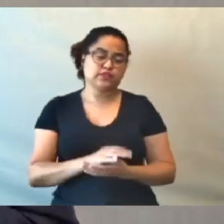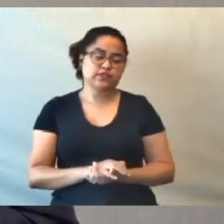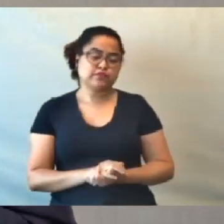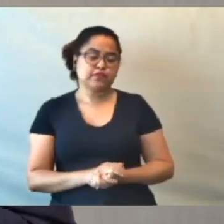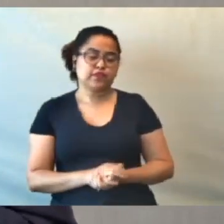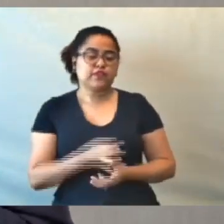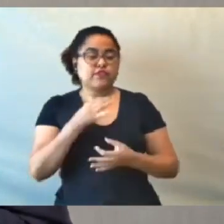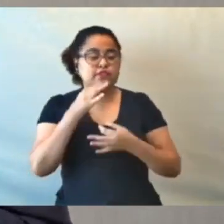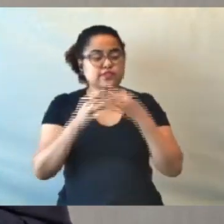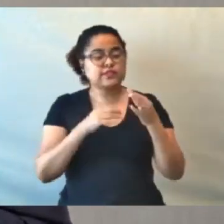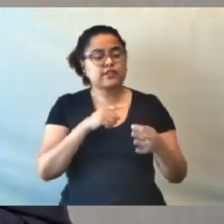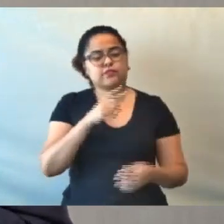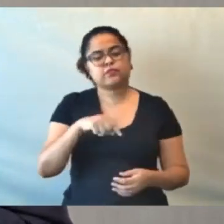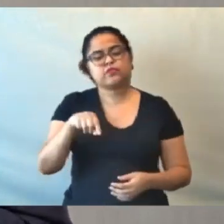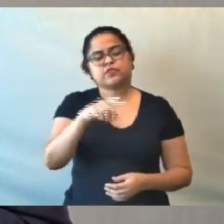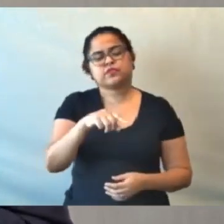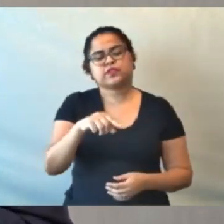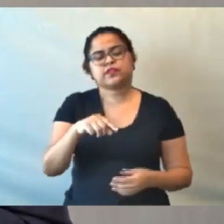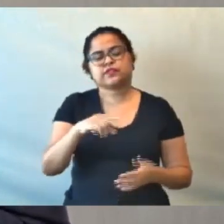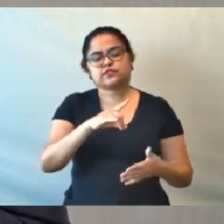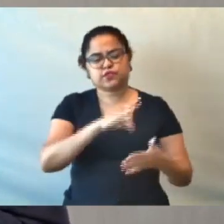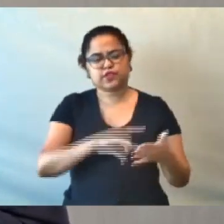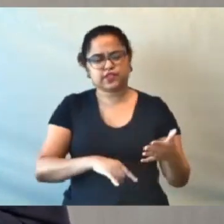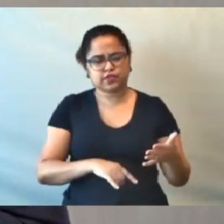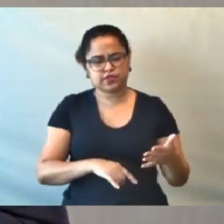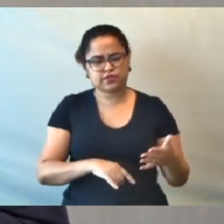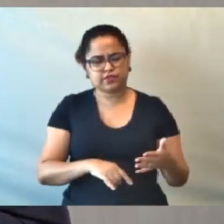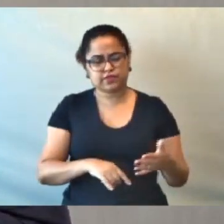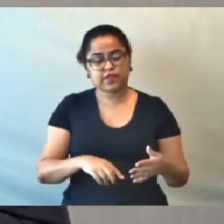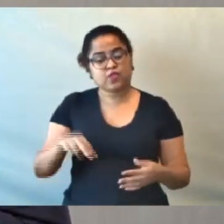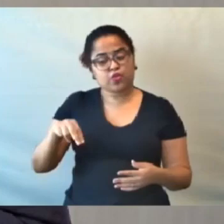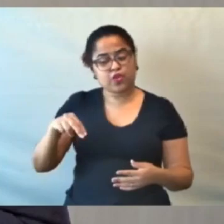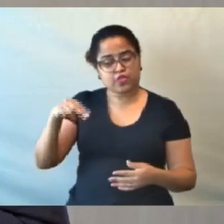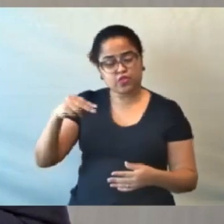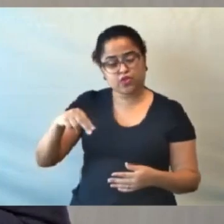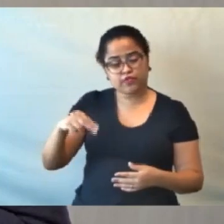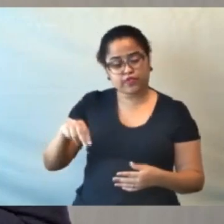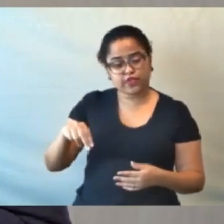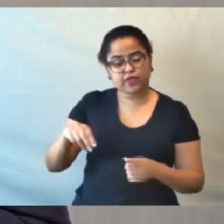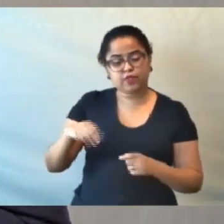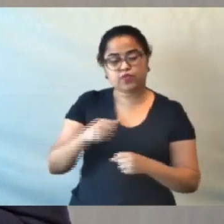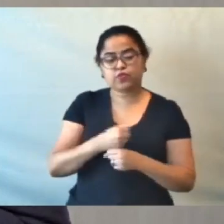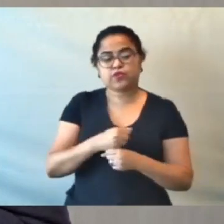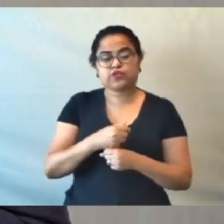Isso em novembro de 2022. Esse contrato se encerra em